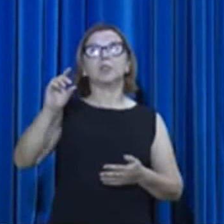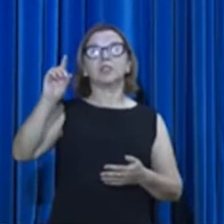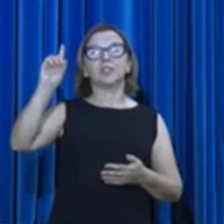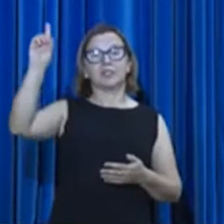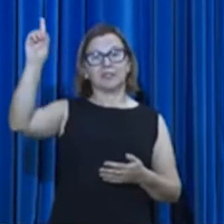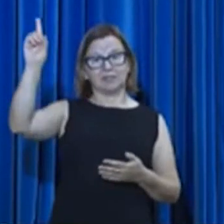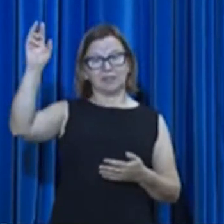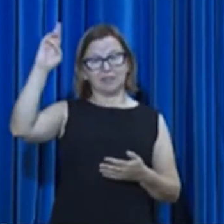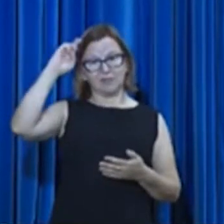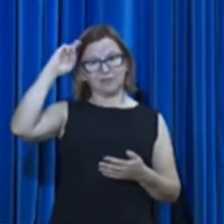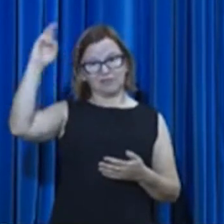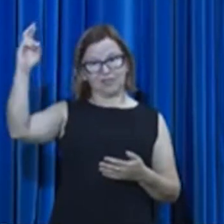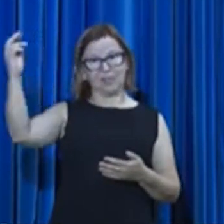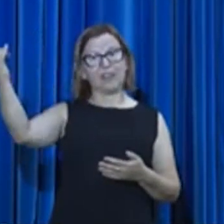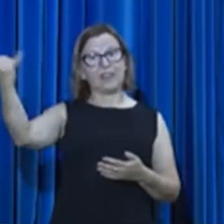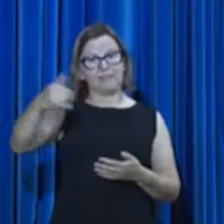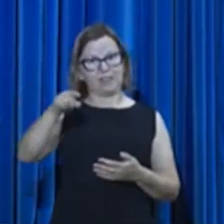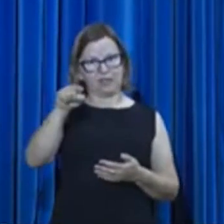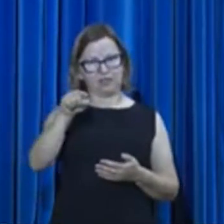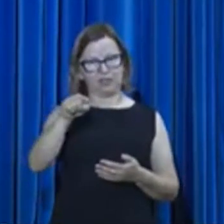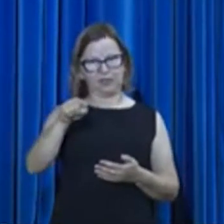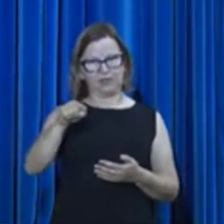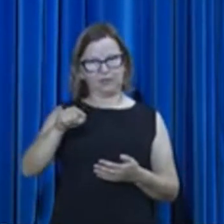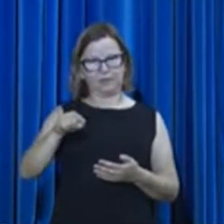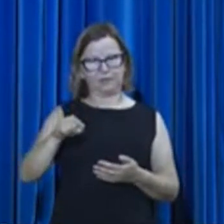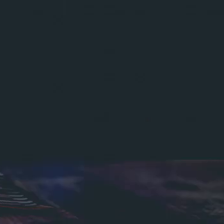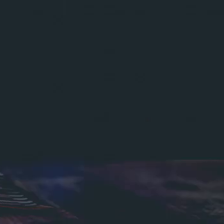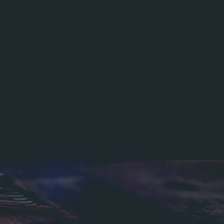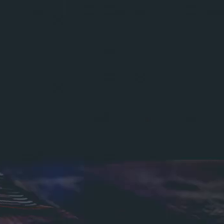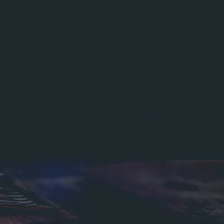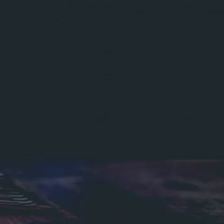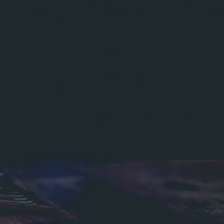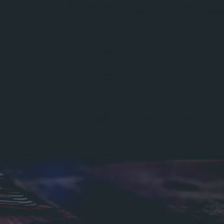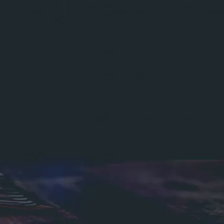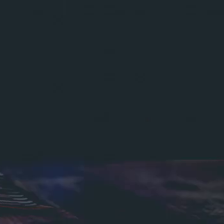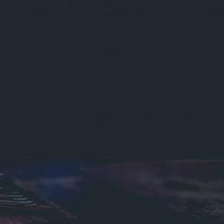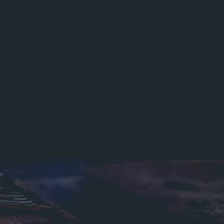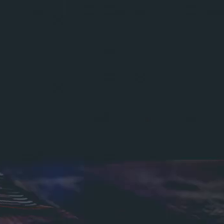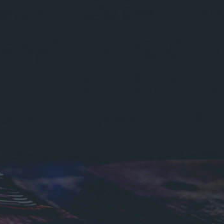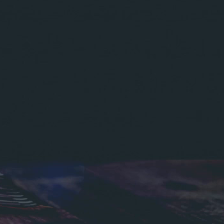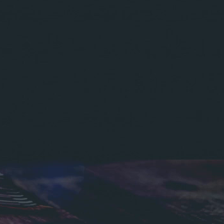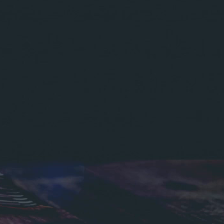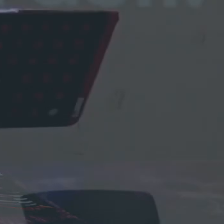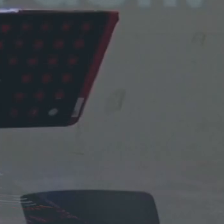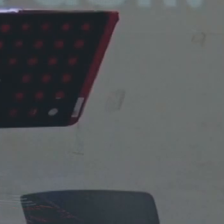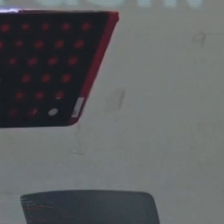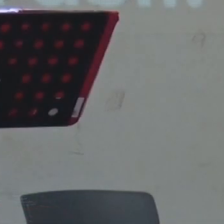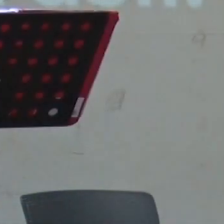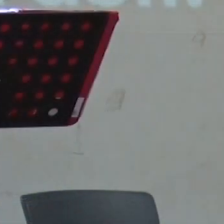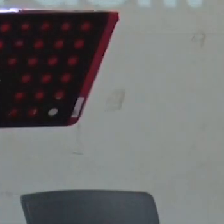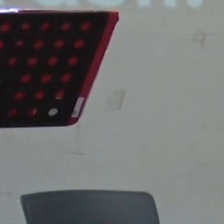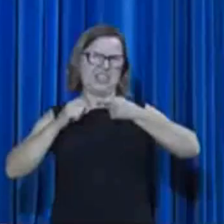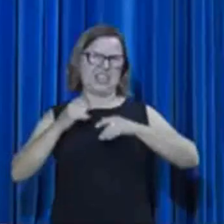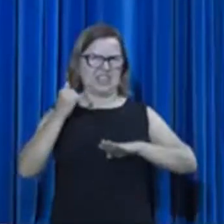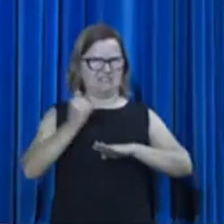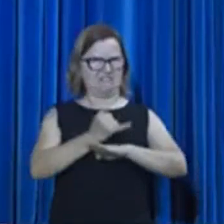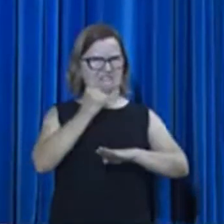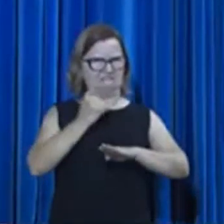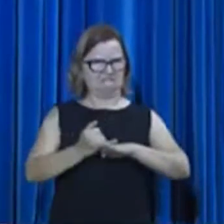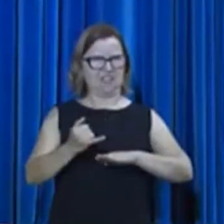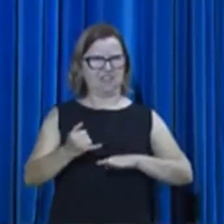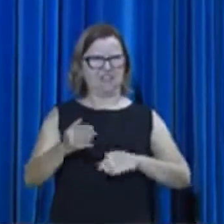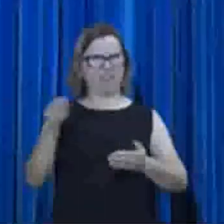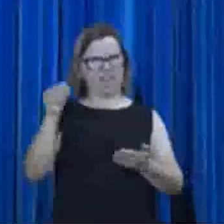Sobre o teu pescoço porá um jugo de ferro, até que te haja destruído. O Senhor está falando